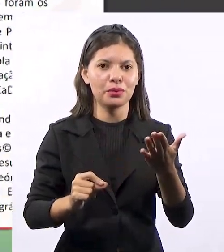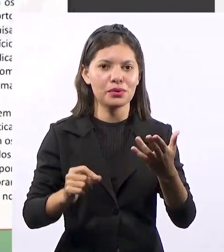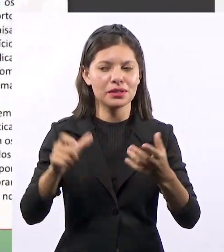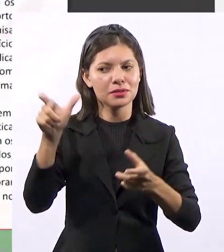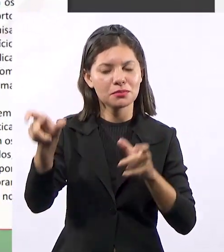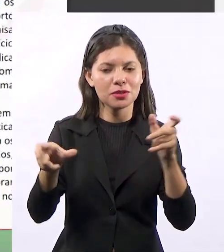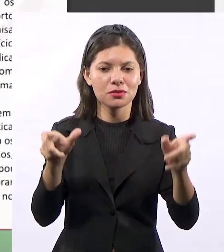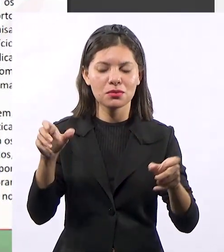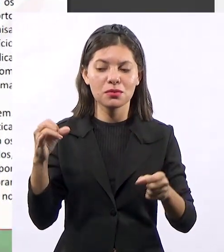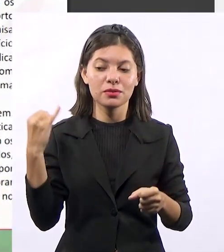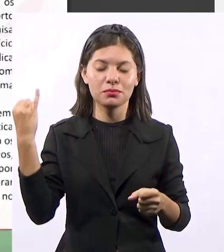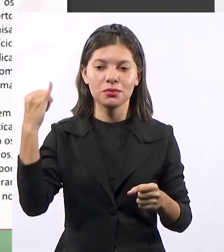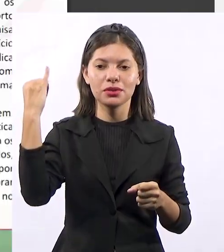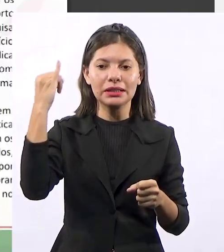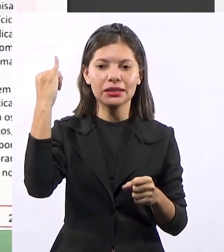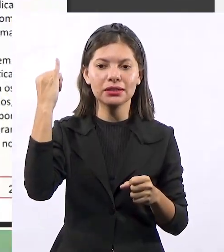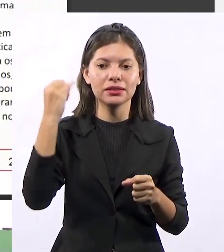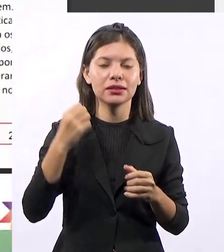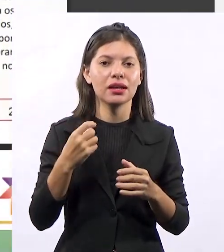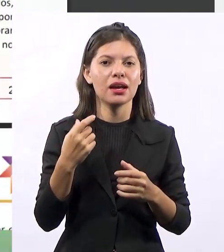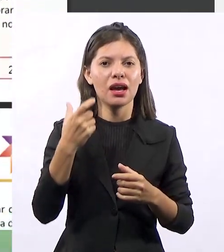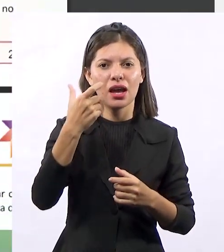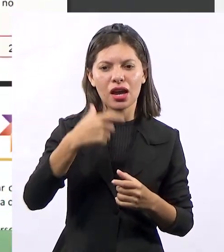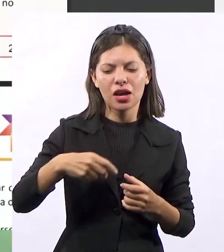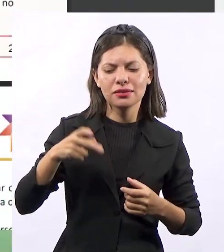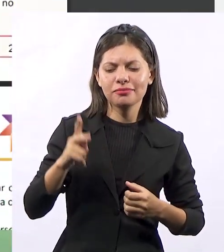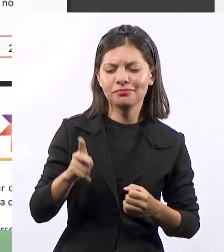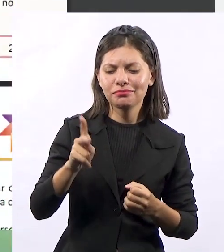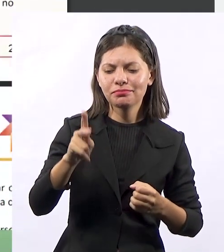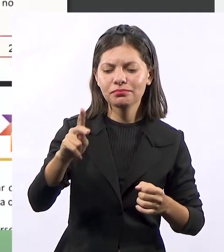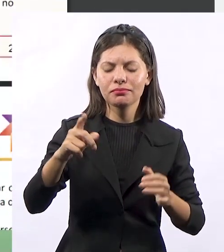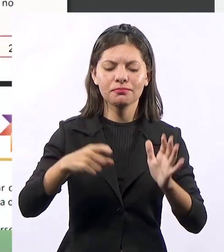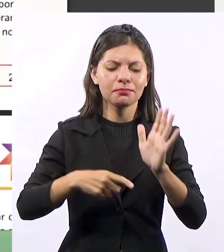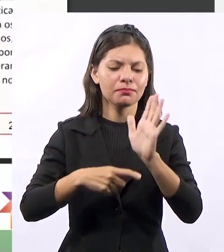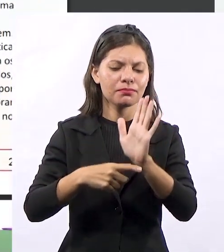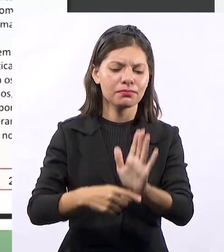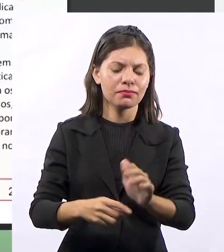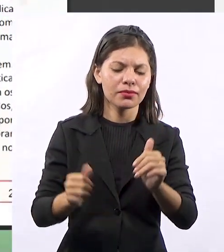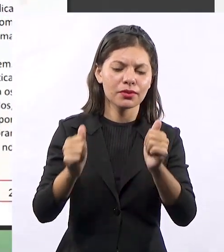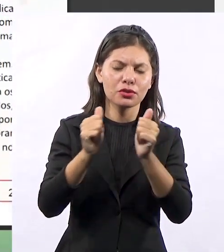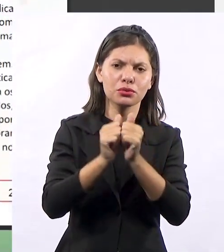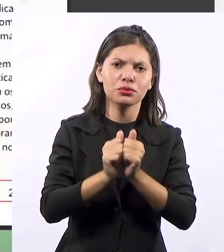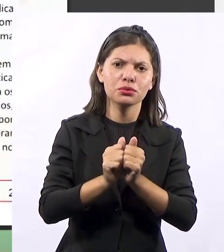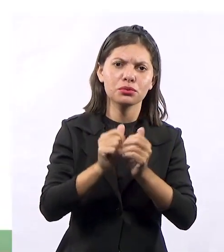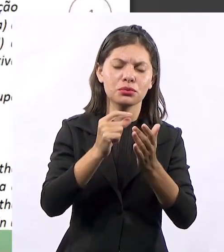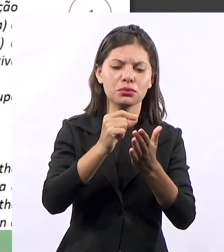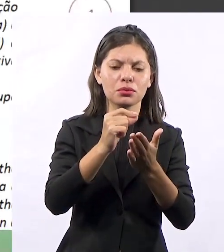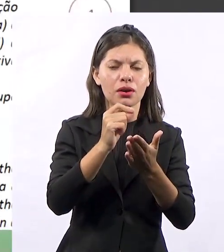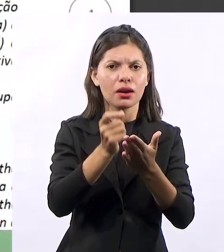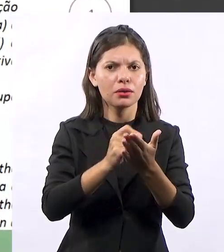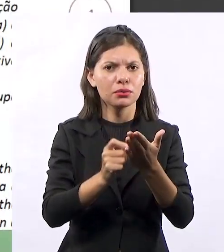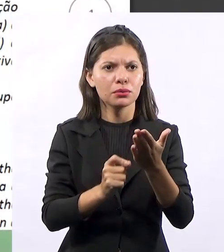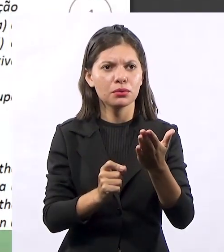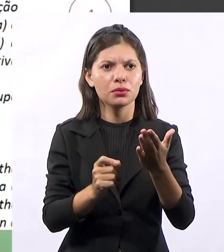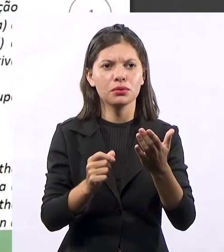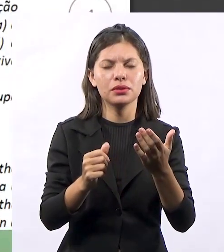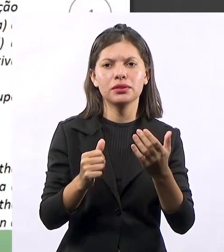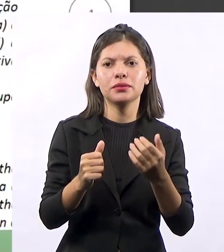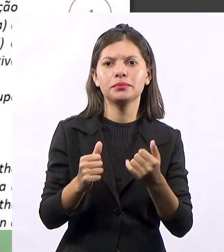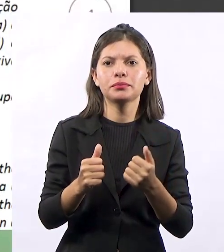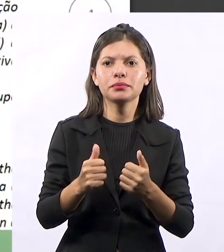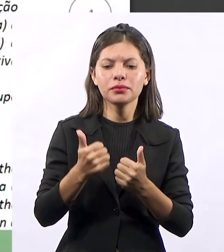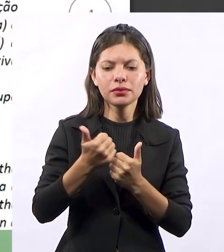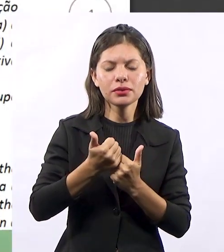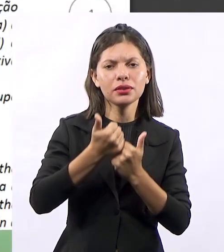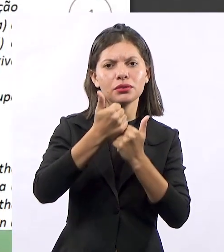eu sempre vou me amparar em outros autores. Aqui num outro texto também, que é mais